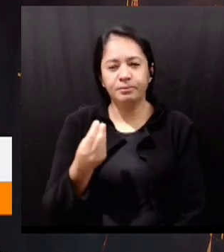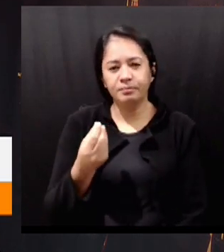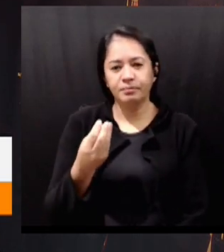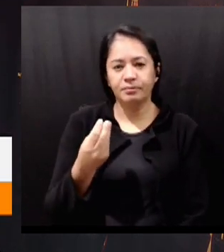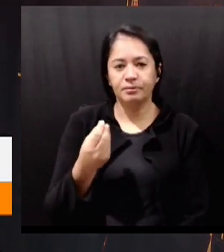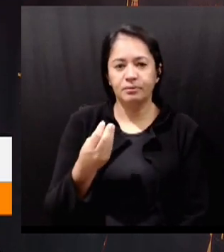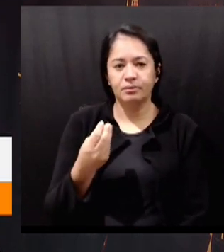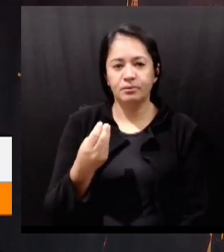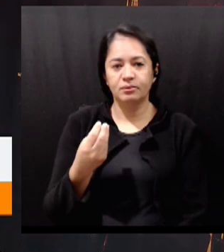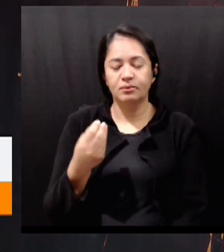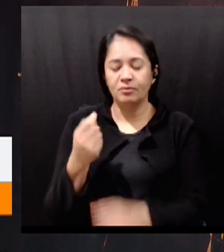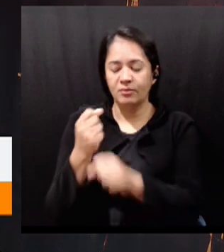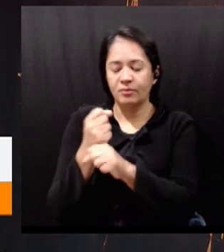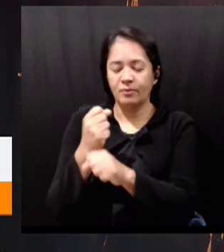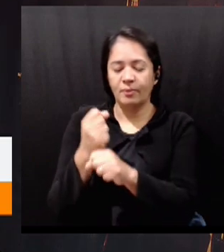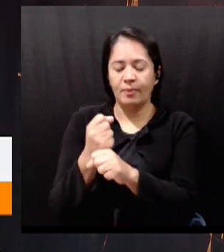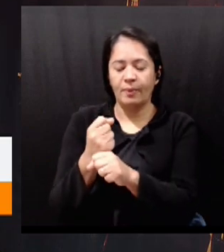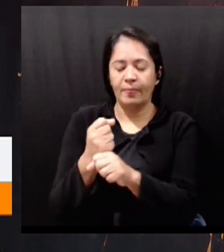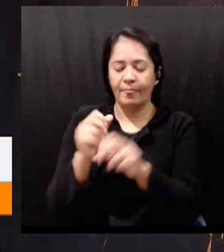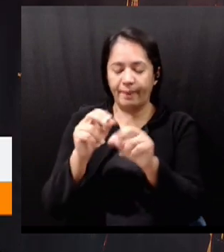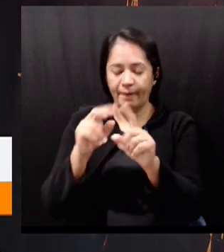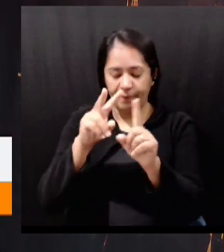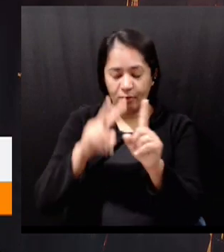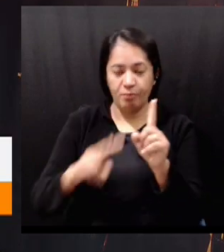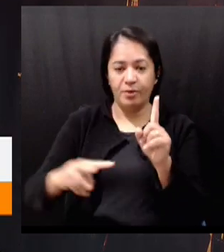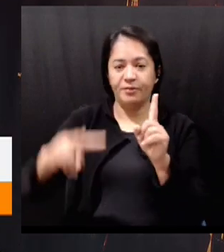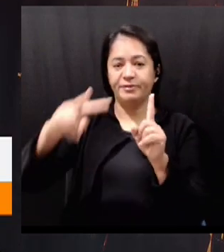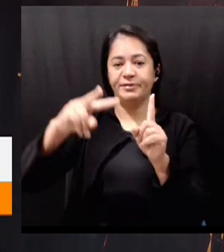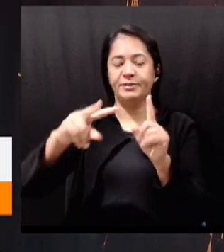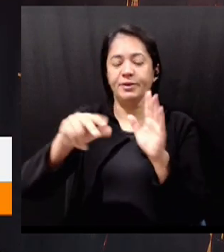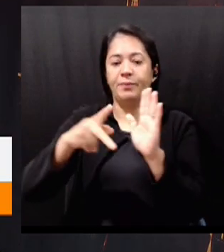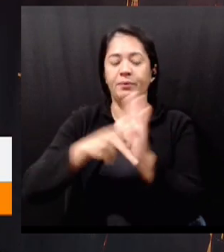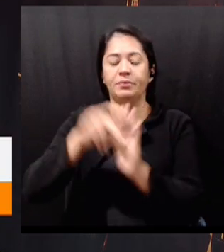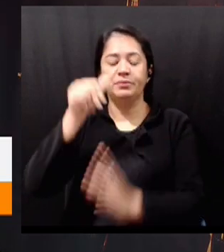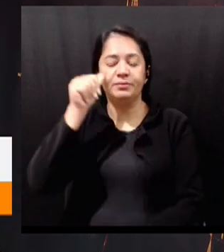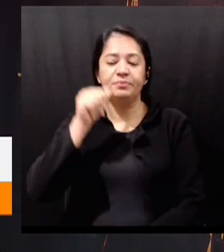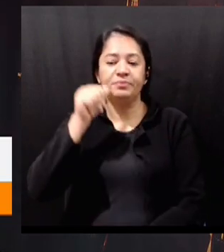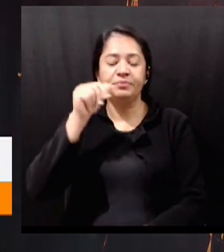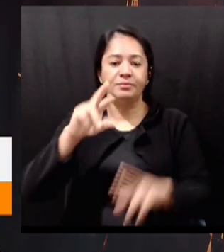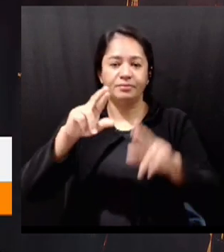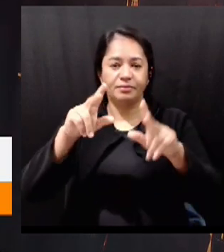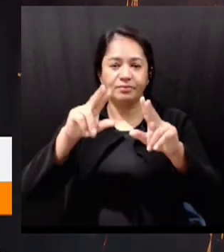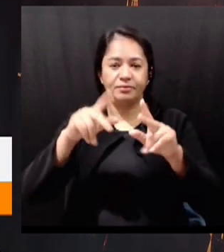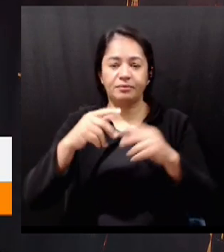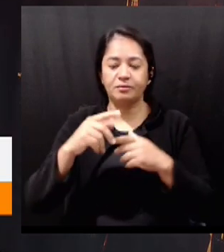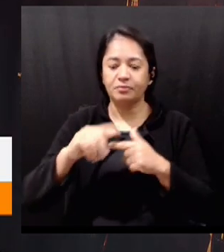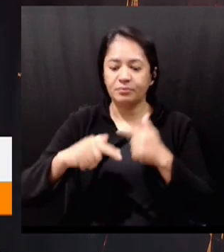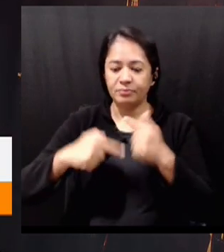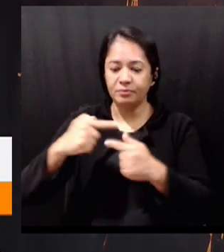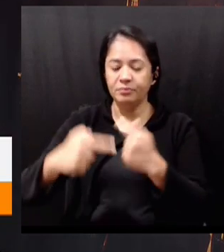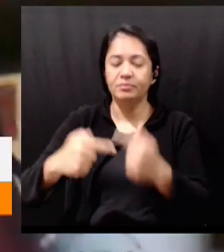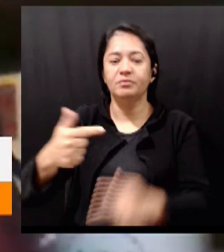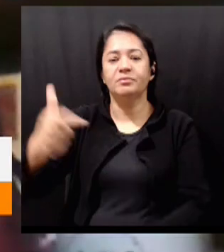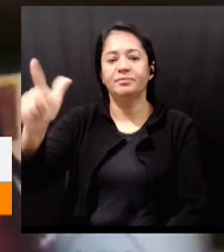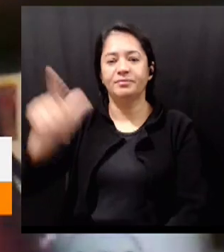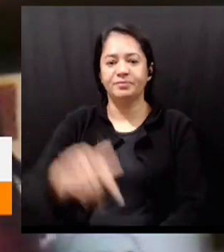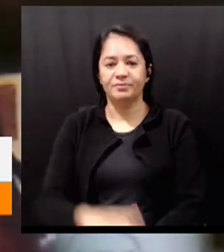construir uma visão de mulher diferente, né, para as próximas gerações aí.